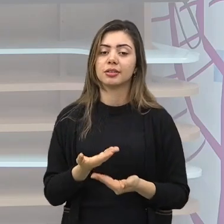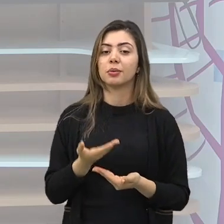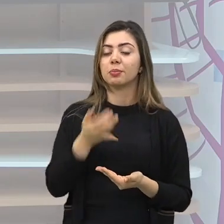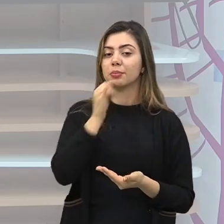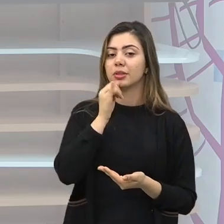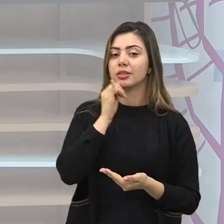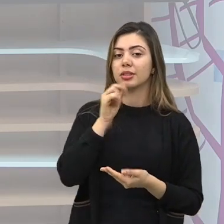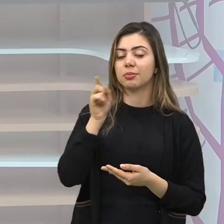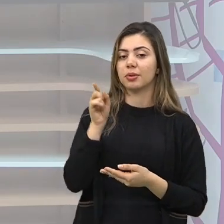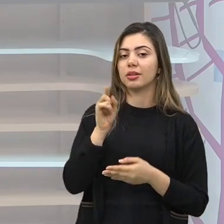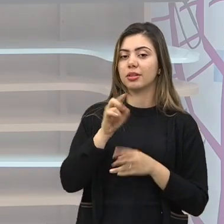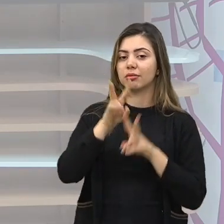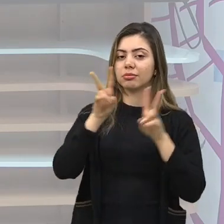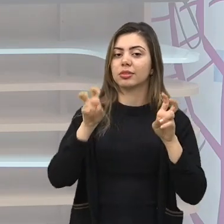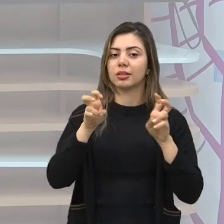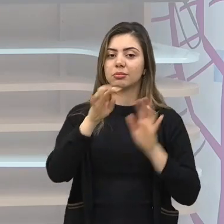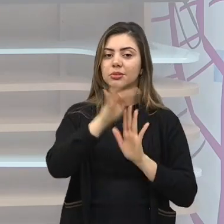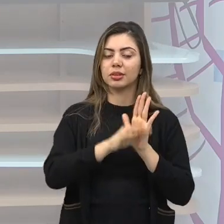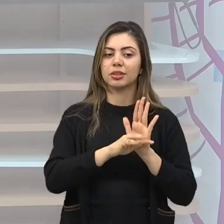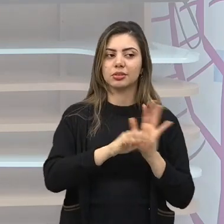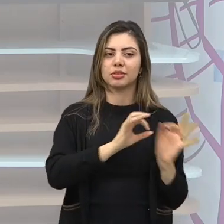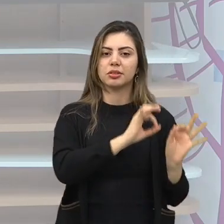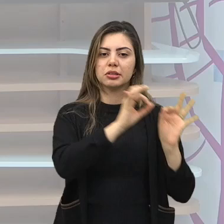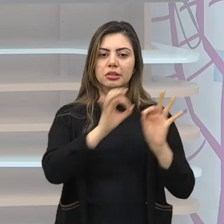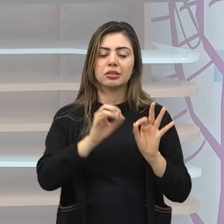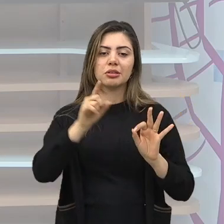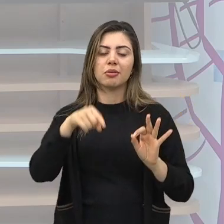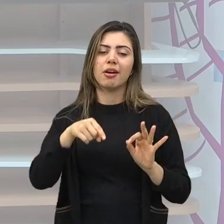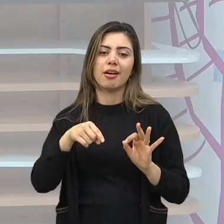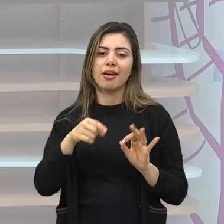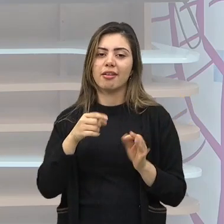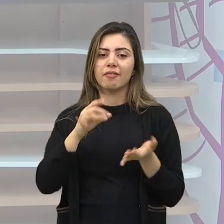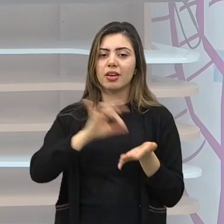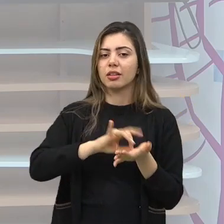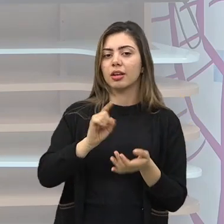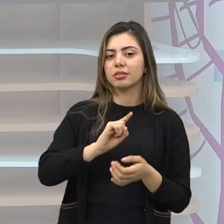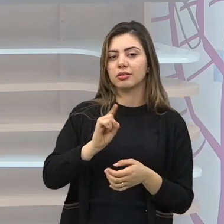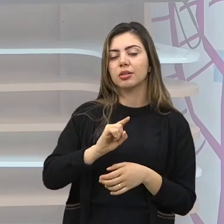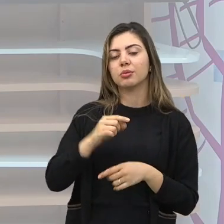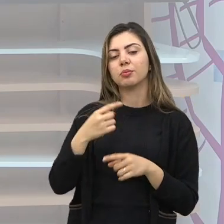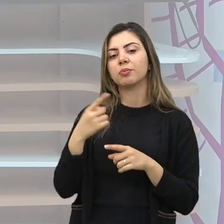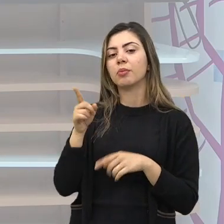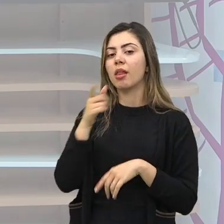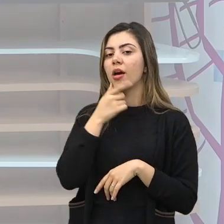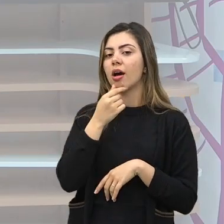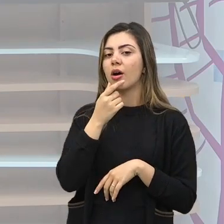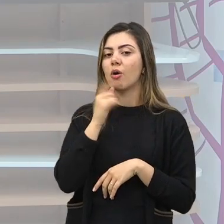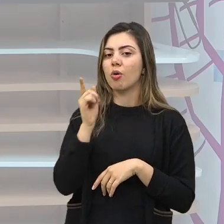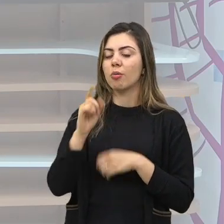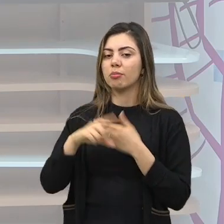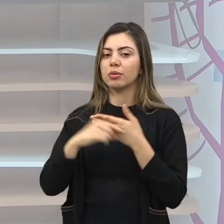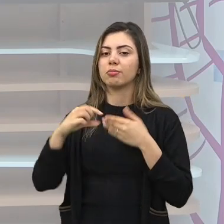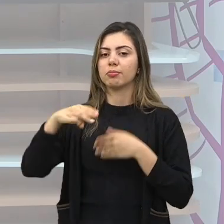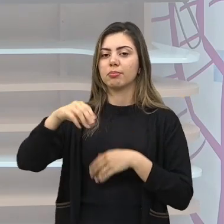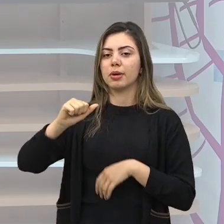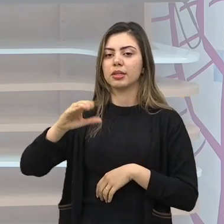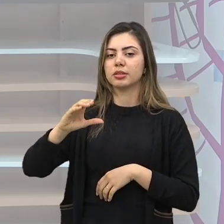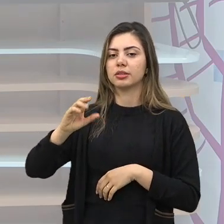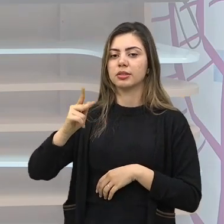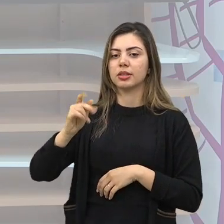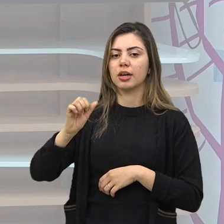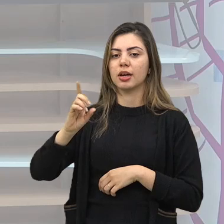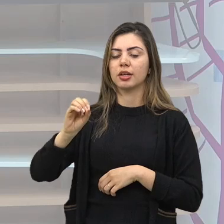uma história da ficção, que o Machado de Assis, ele escreveu. Vamos já conhecer o Machado, tá? Mas vamos